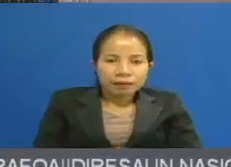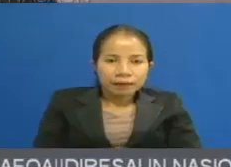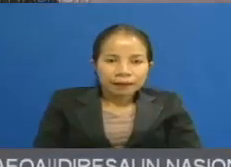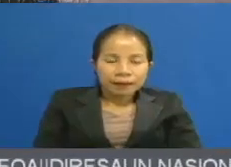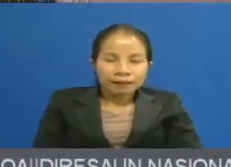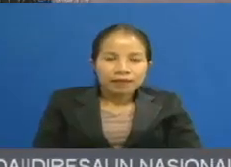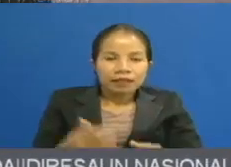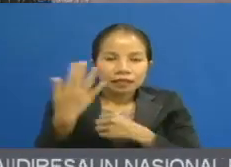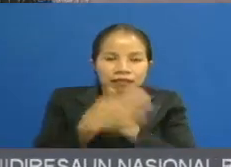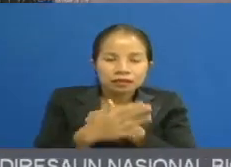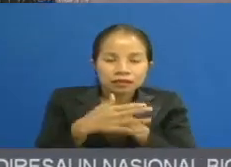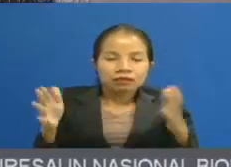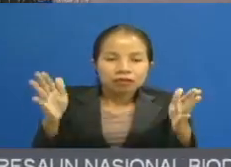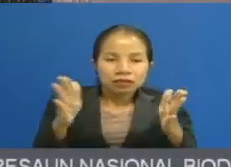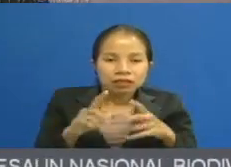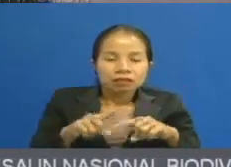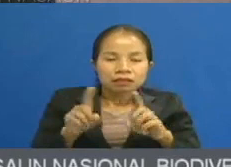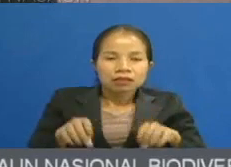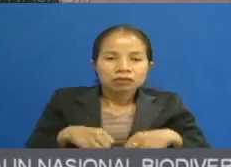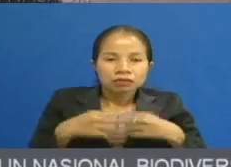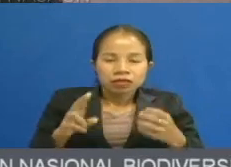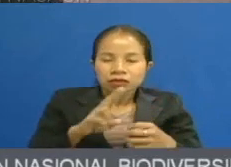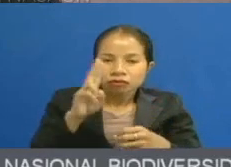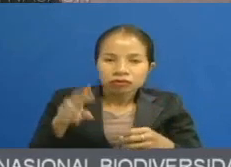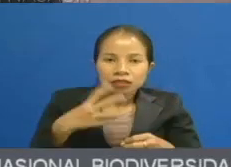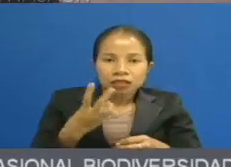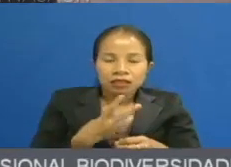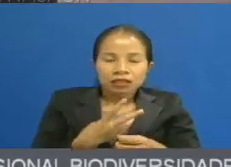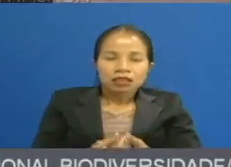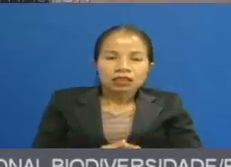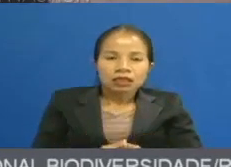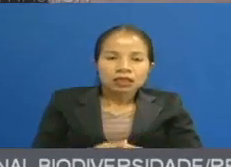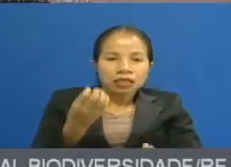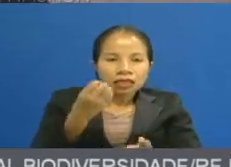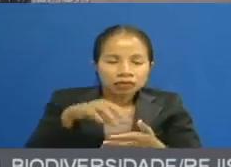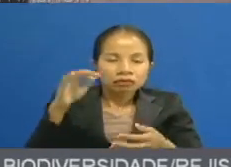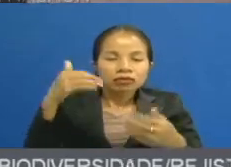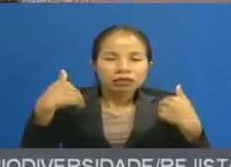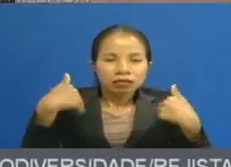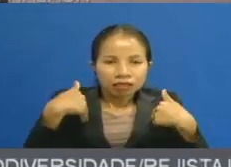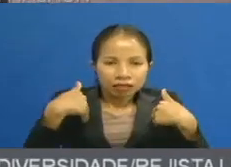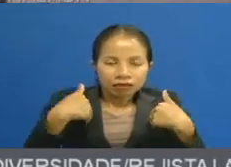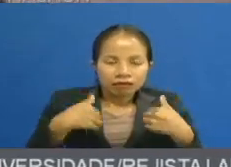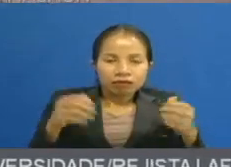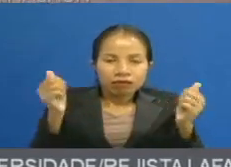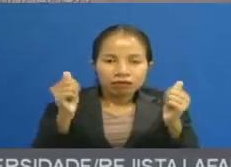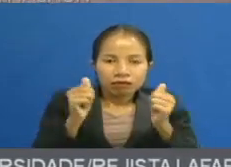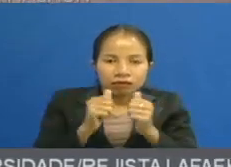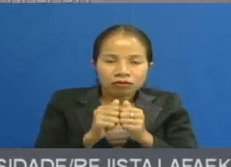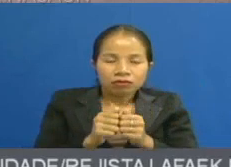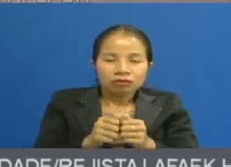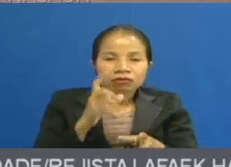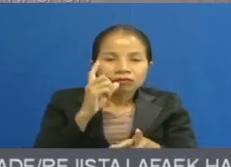que. Mas bem, o ensa atu ita usa itne recursos naturais na beke iha, por